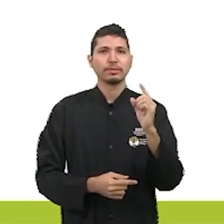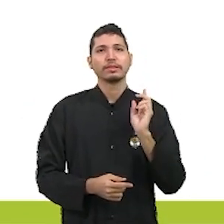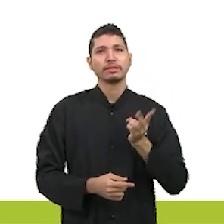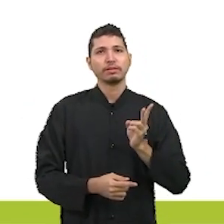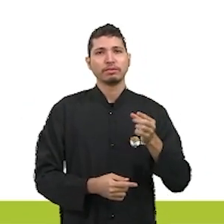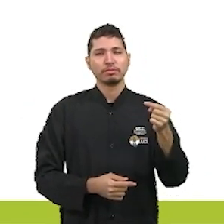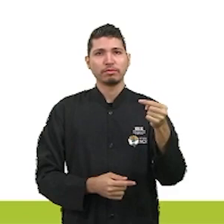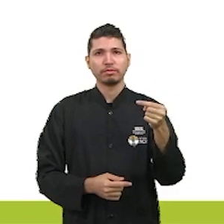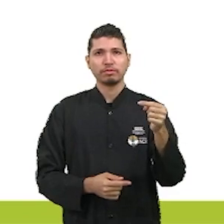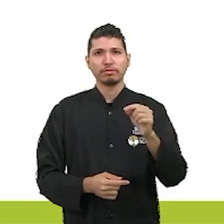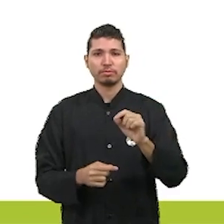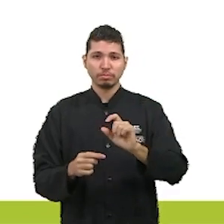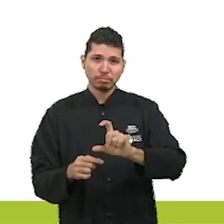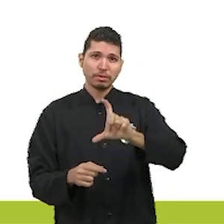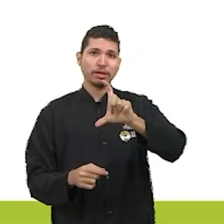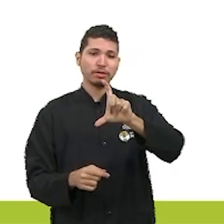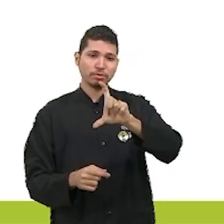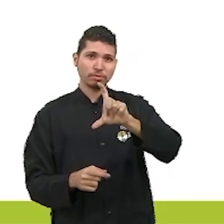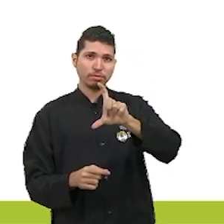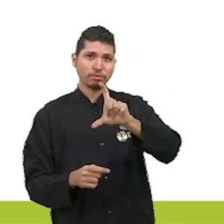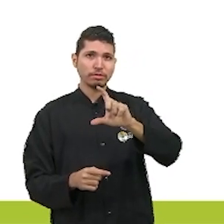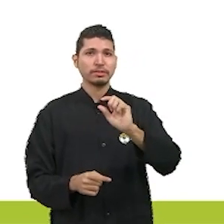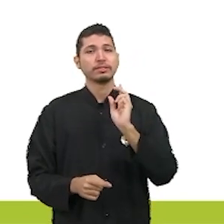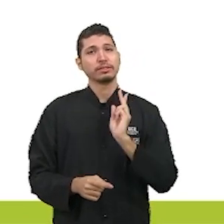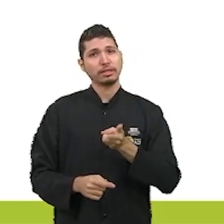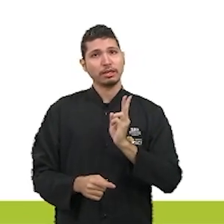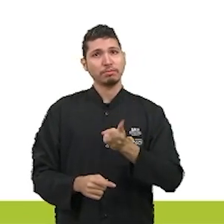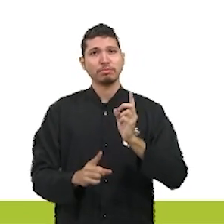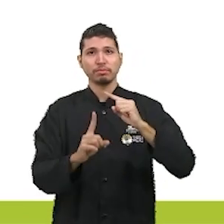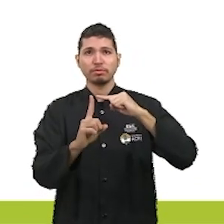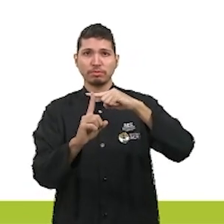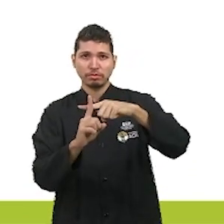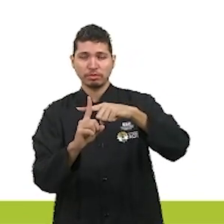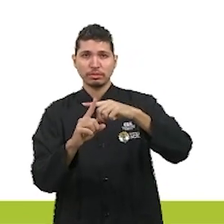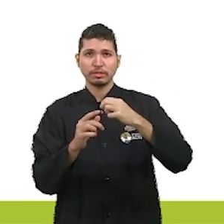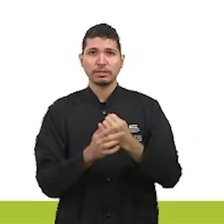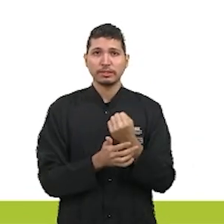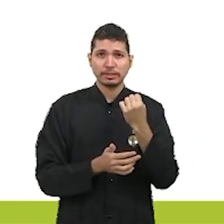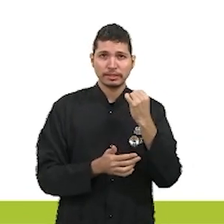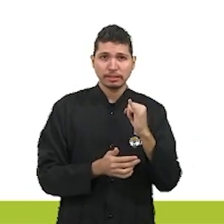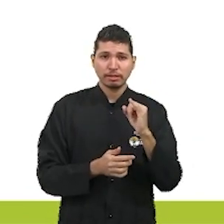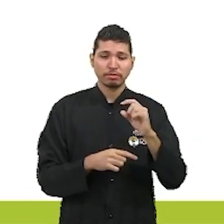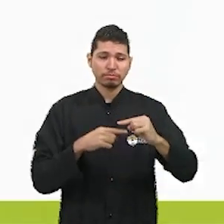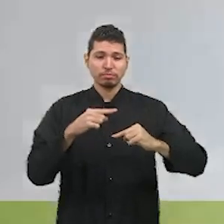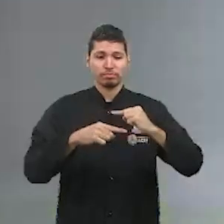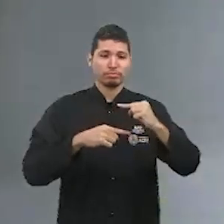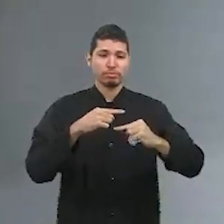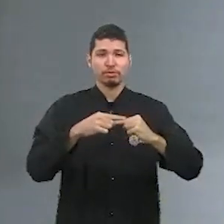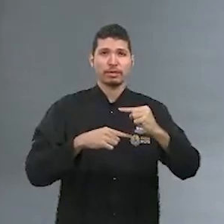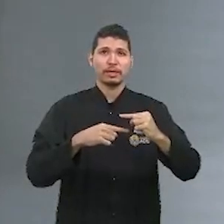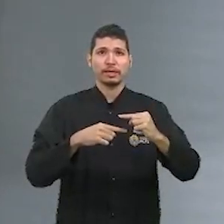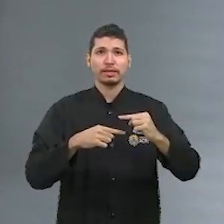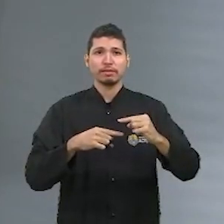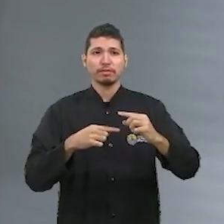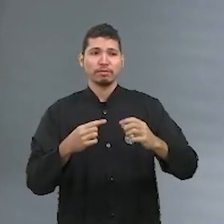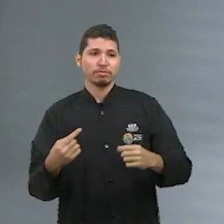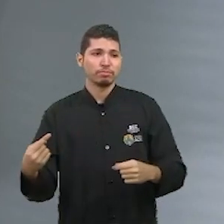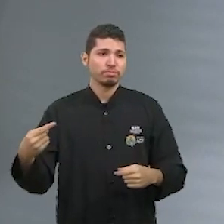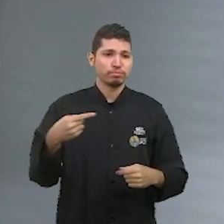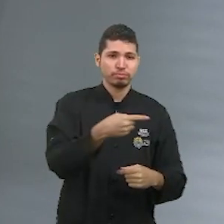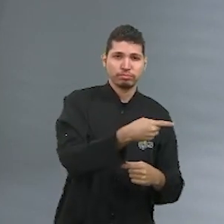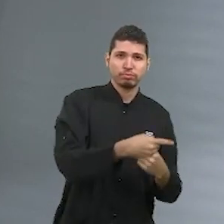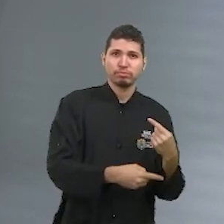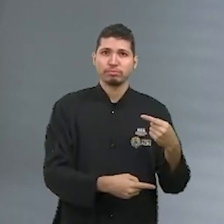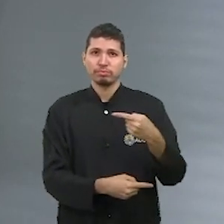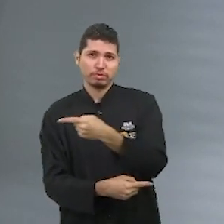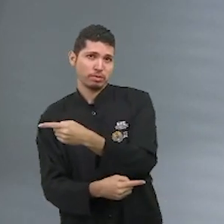negativo e o maior sempre positivo. Tudo bem? O que vai me dizer se é um gerador é o sentido da corrente. Se a corrente está passando